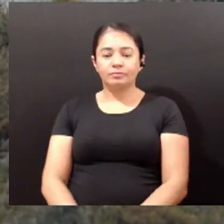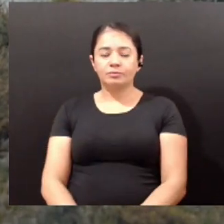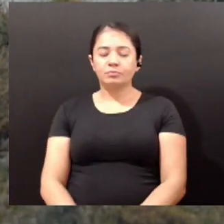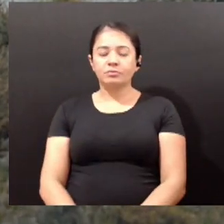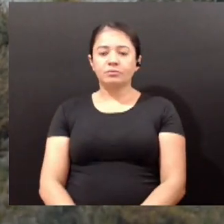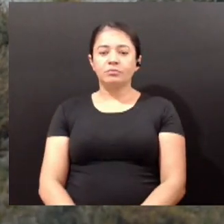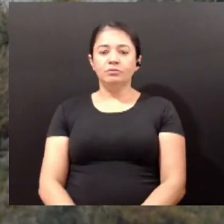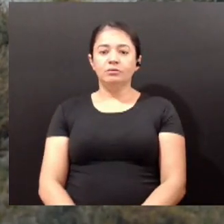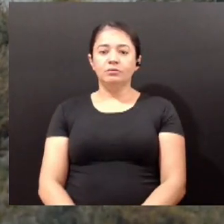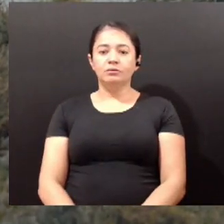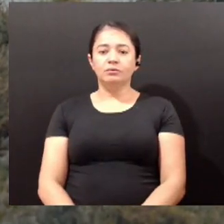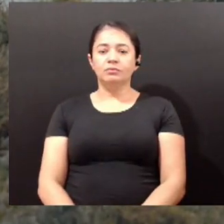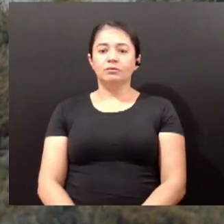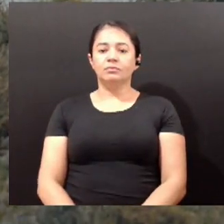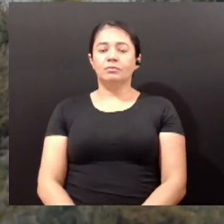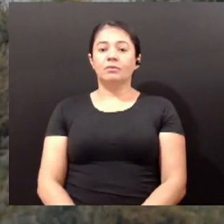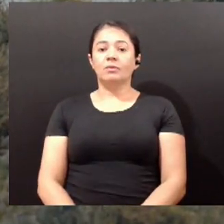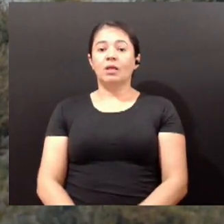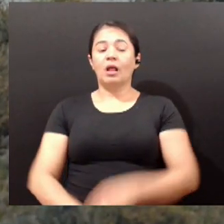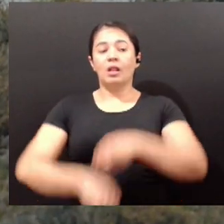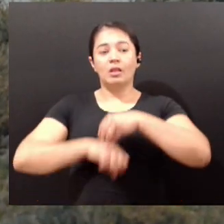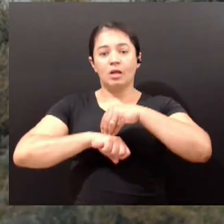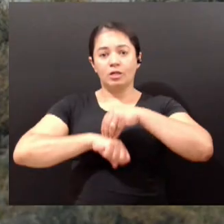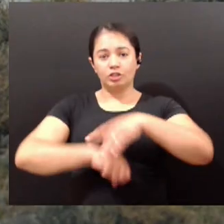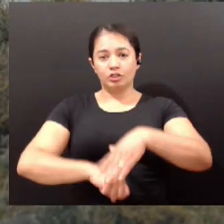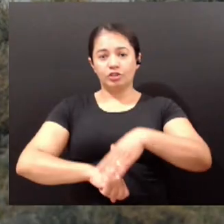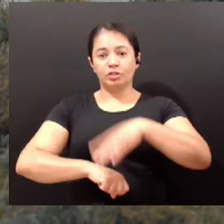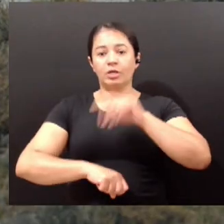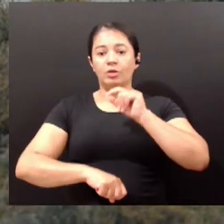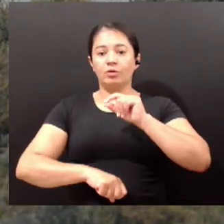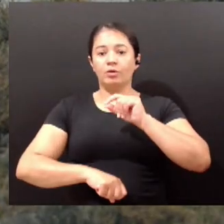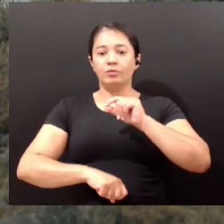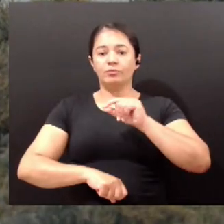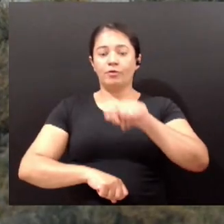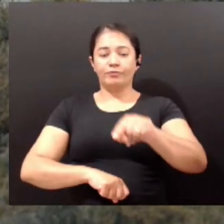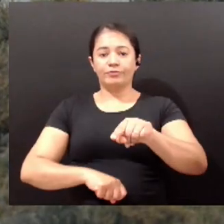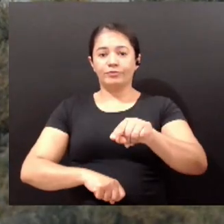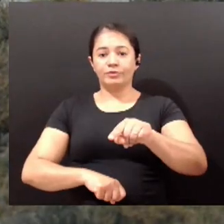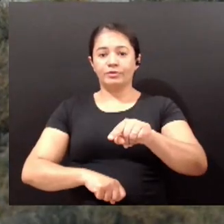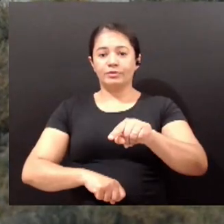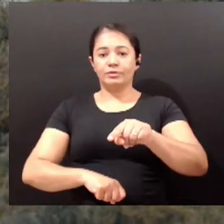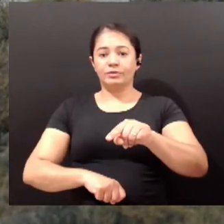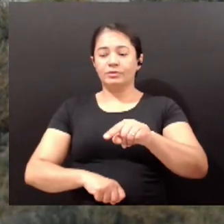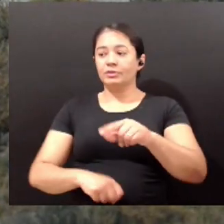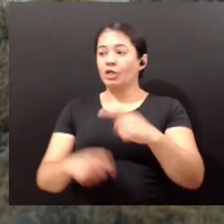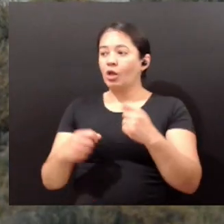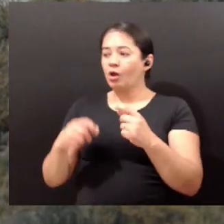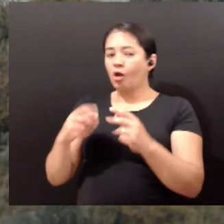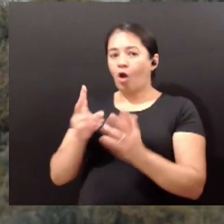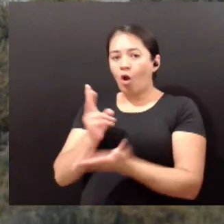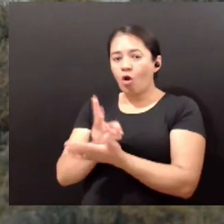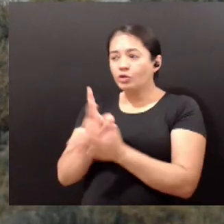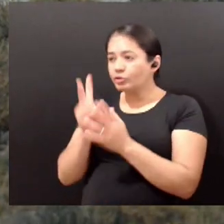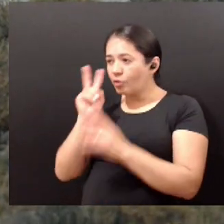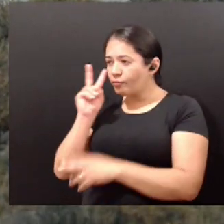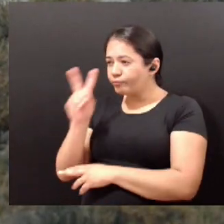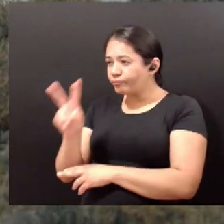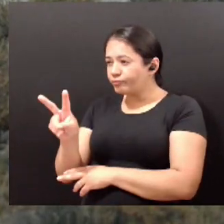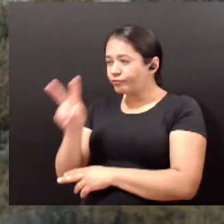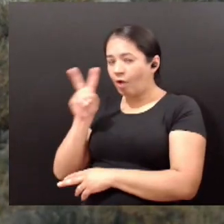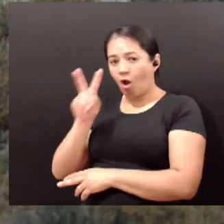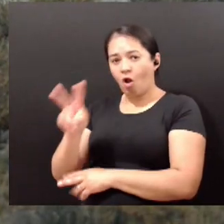A recomendação é você não perder ela de vista, né? Você ficar sempre de olho nela e ir